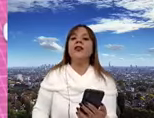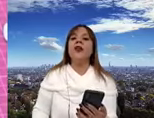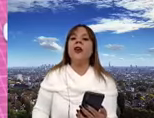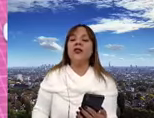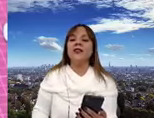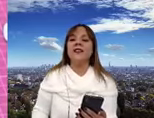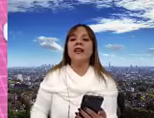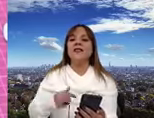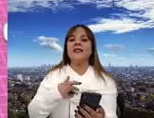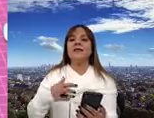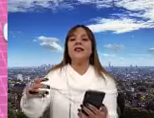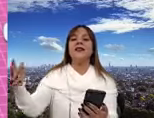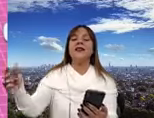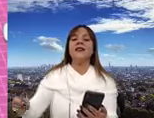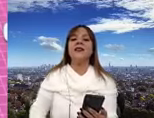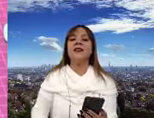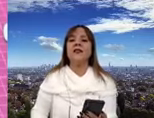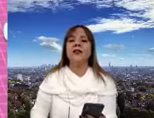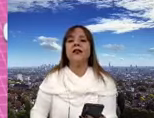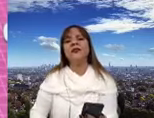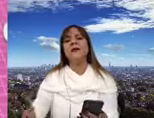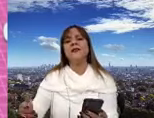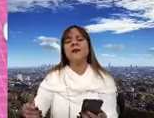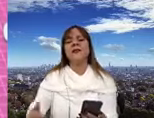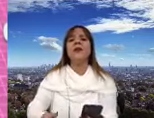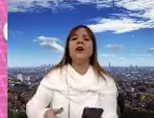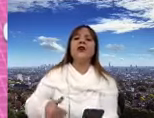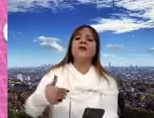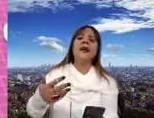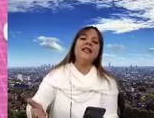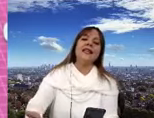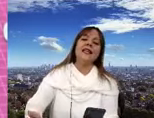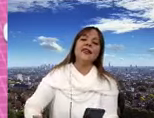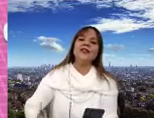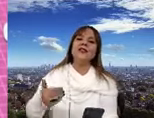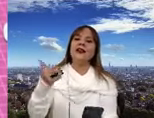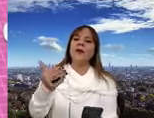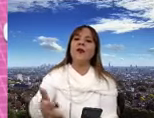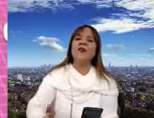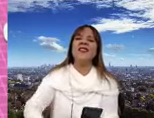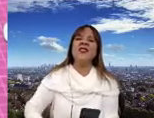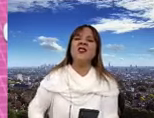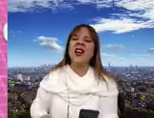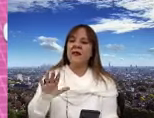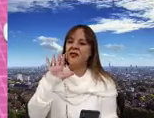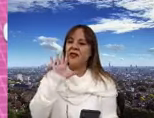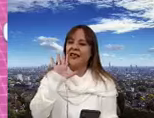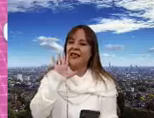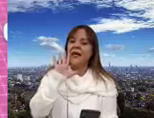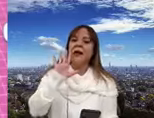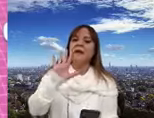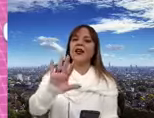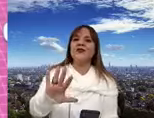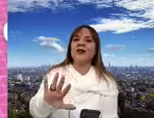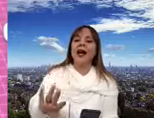as lives desse mês aqui com a Santa Fé vão ter tudo a participação dos maridos. Então, daqui a pouco vai entrar o Jefferson aqui para